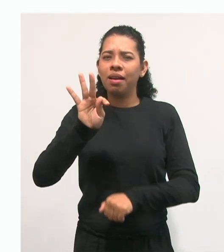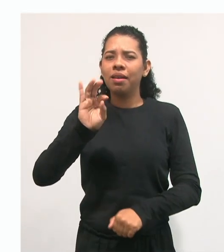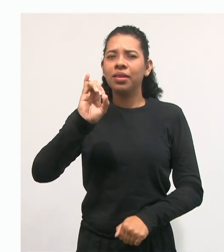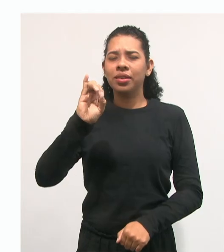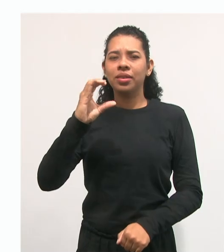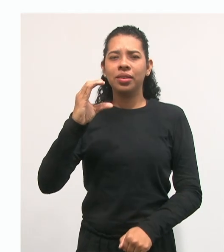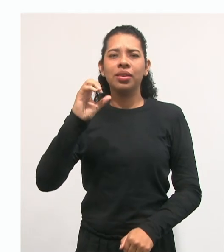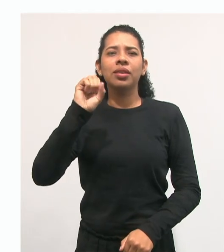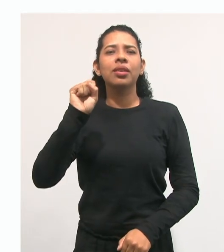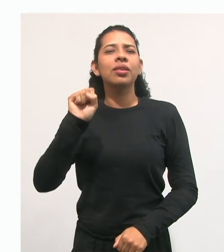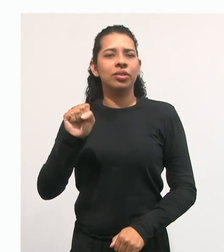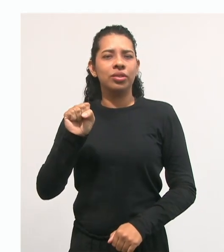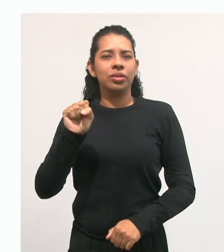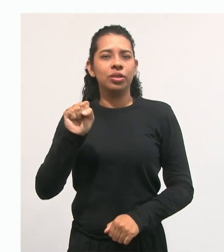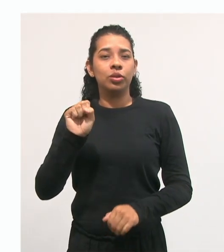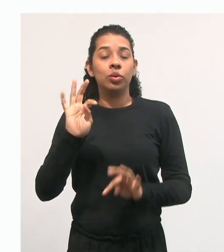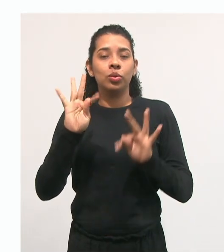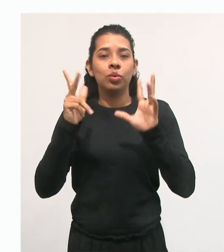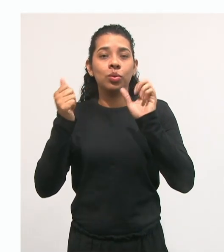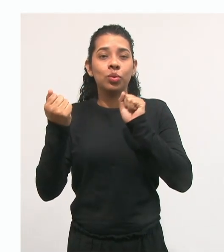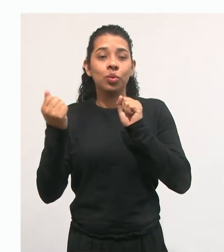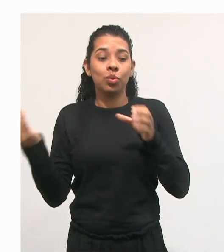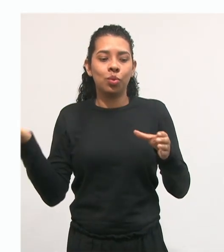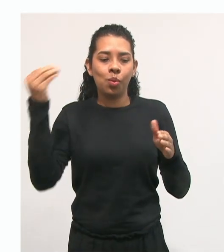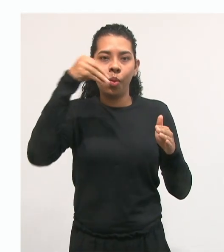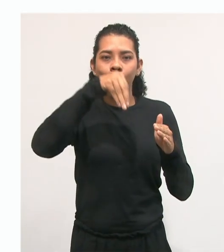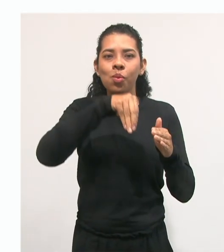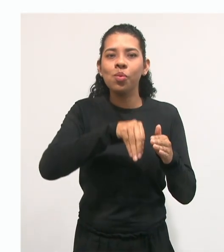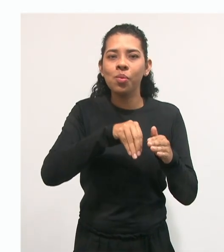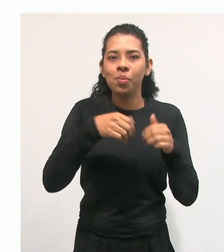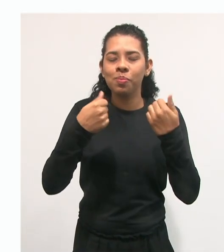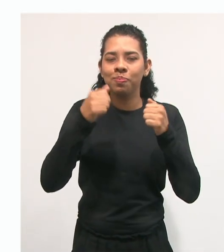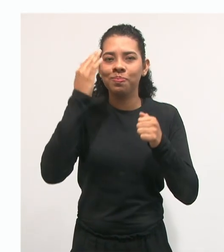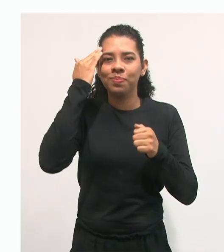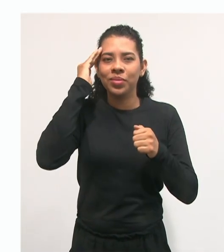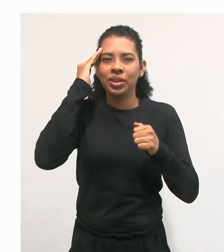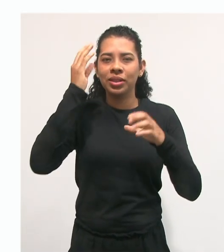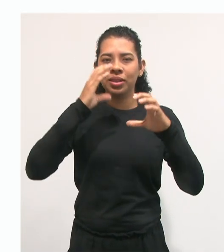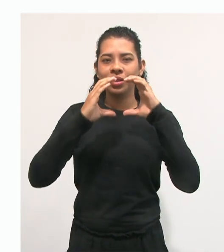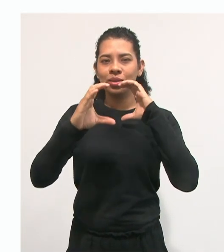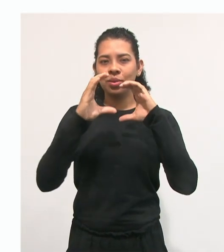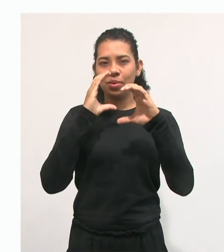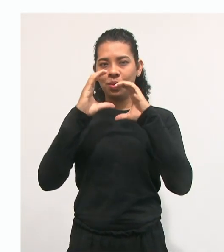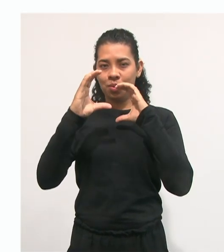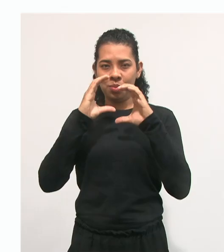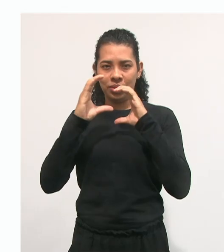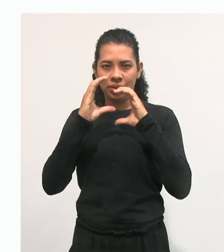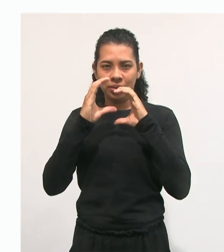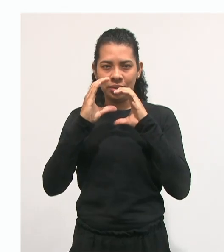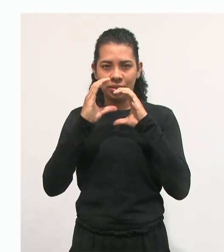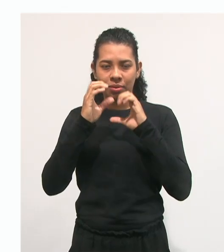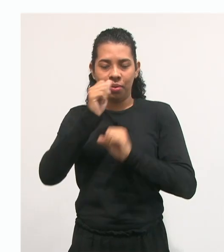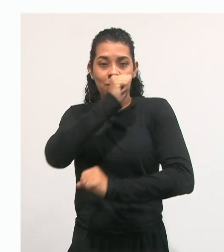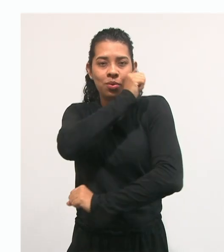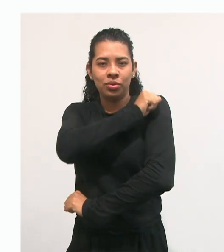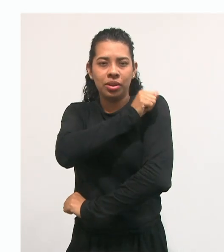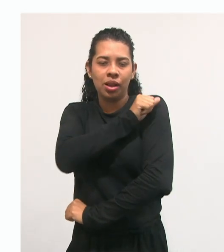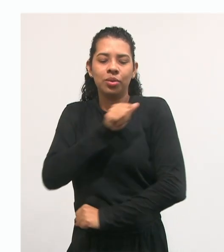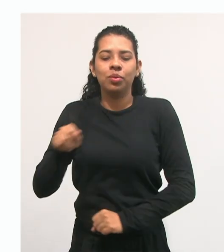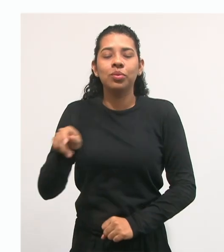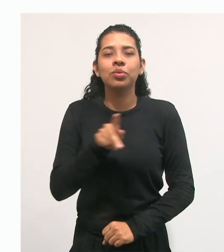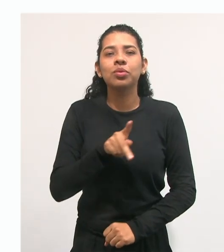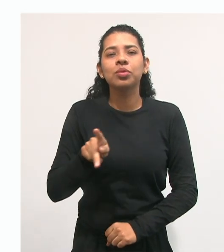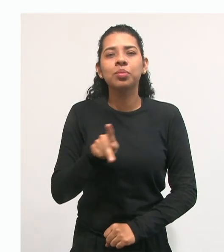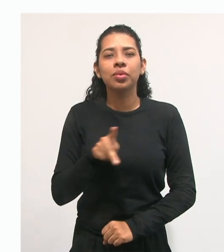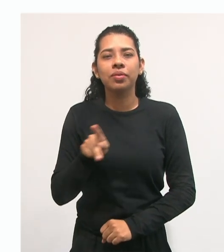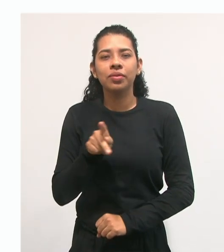elas proporcionam um processo de comunicação mais participativo. Por quê? Porque ela permite a